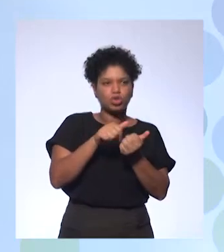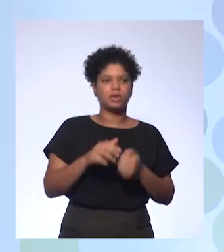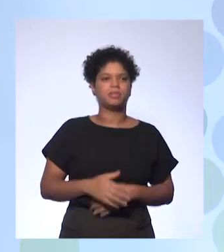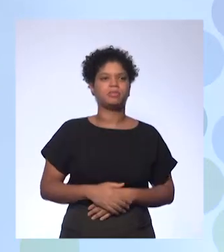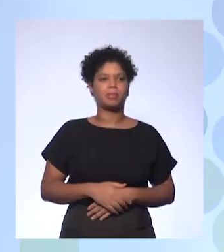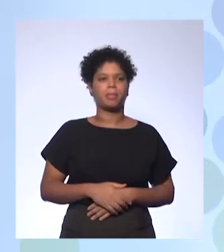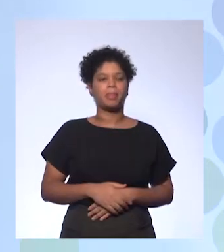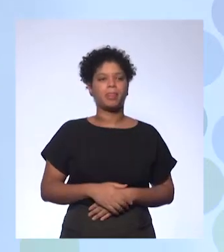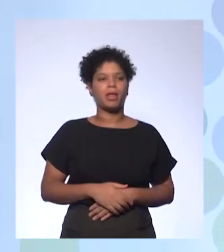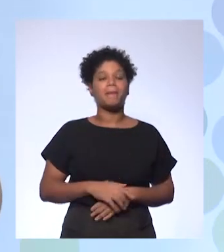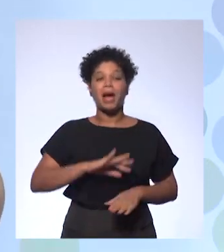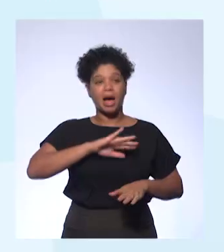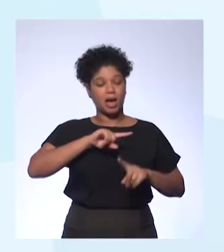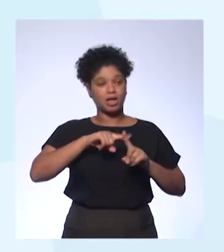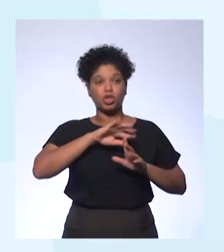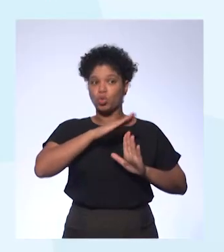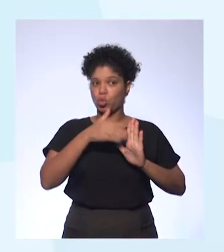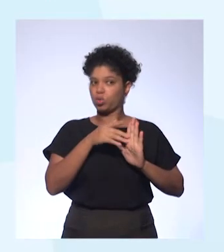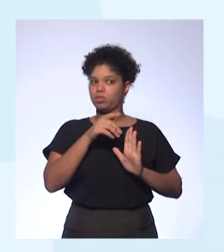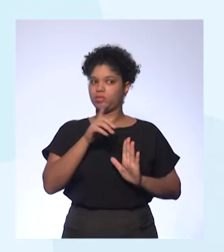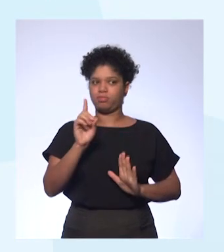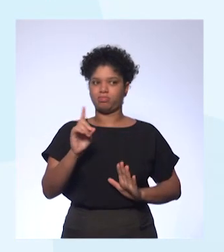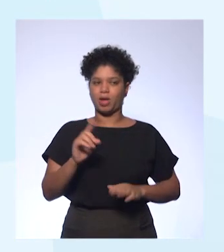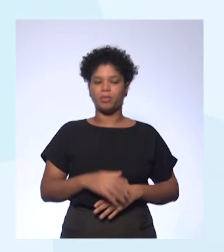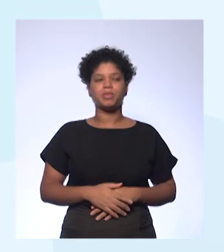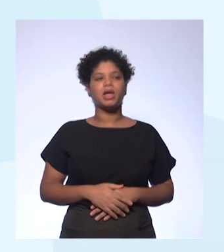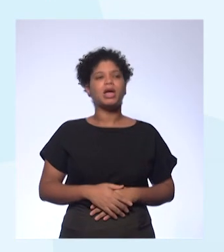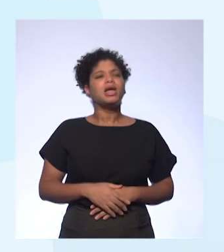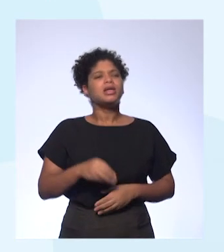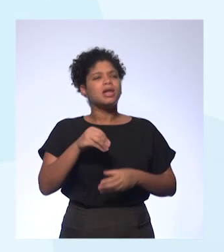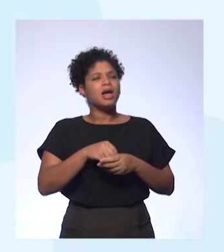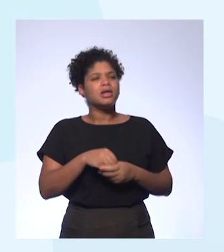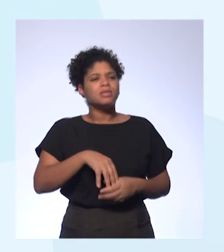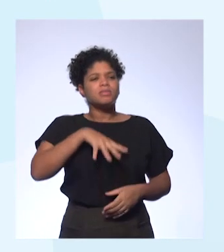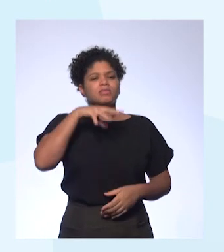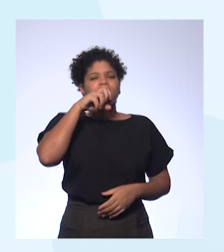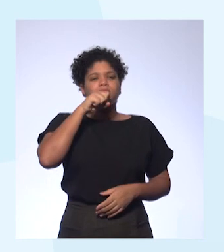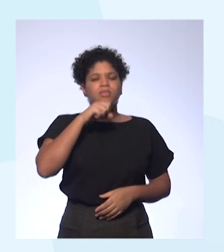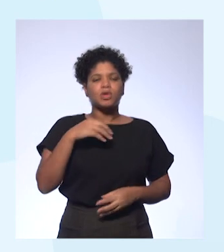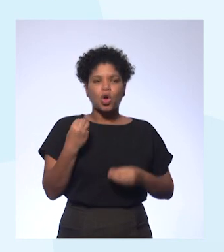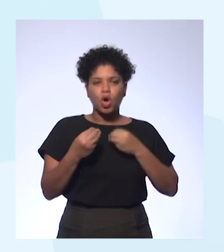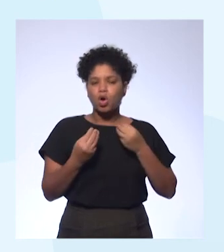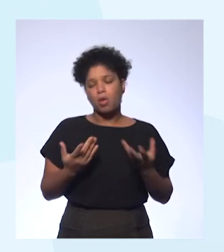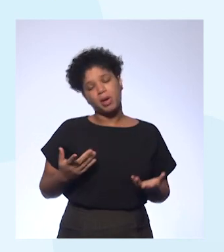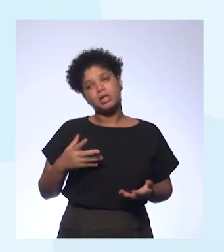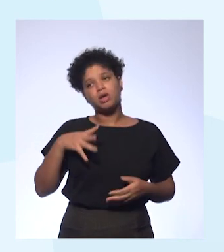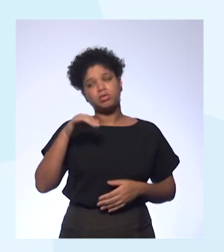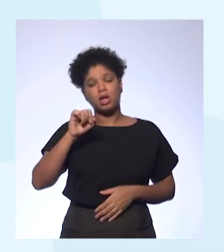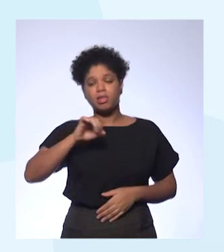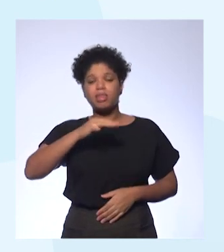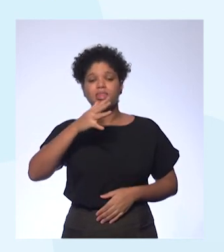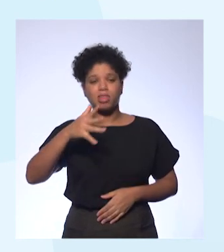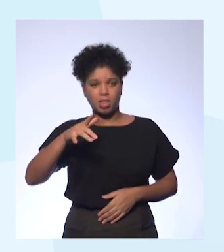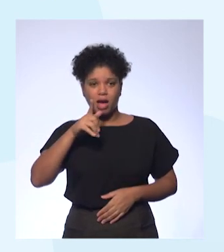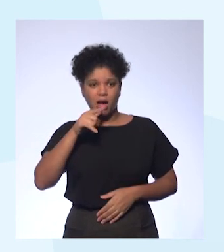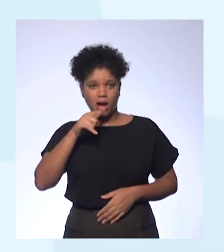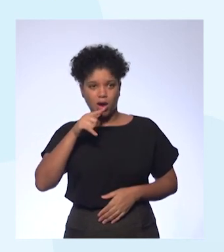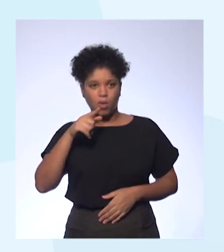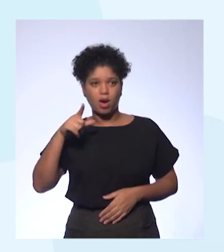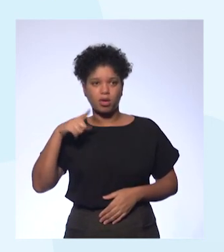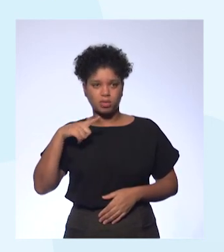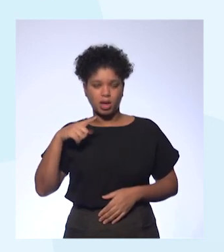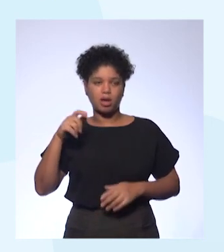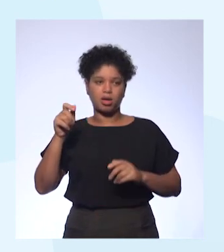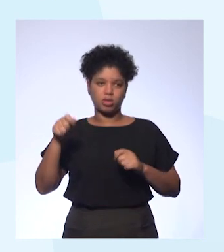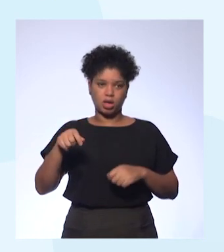ok? Respiração nesse grupo. Aí vai depender do ambiente que ele está. Né? Então, se ele for aquático, brânquias. Se